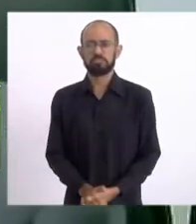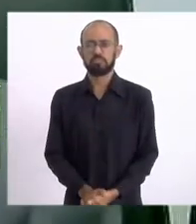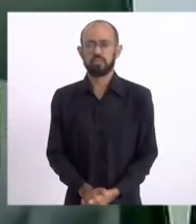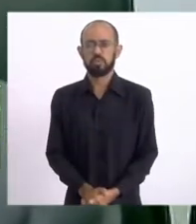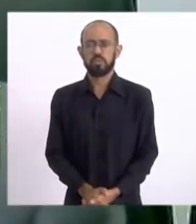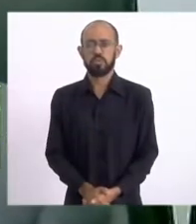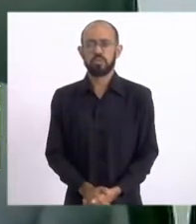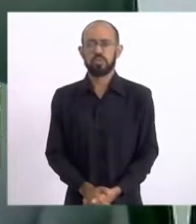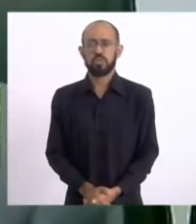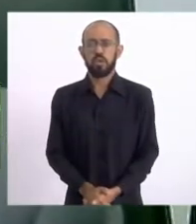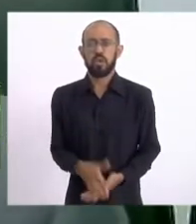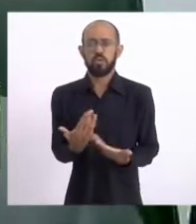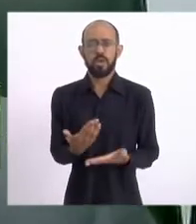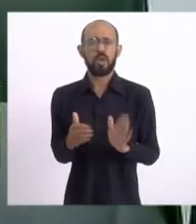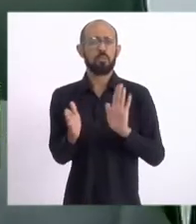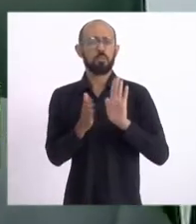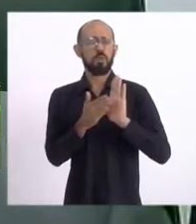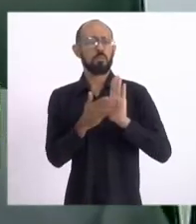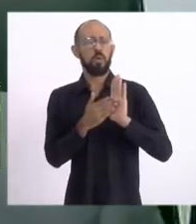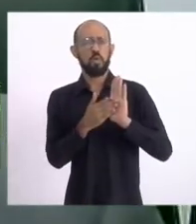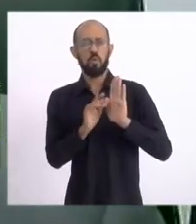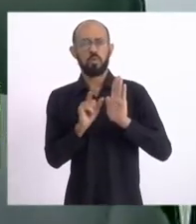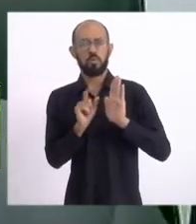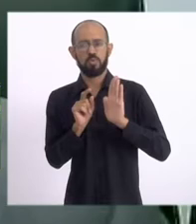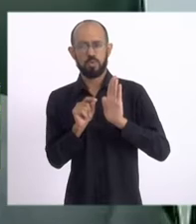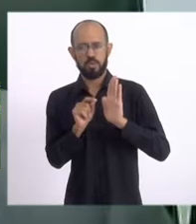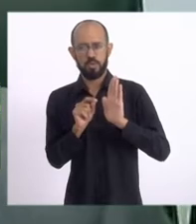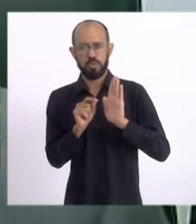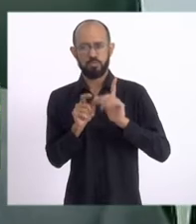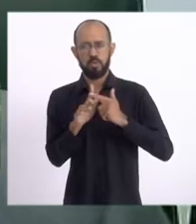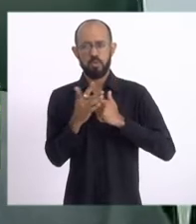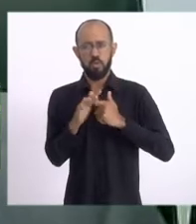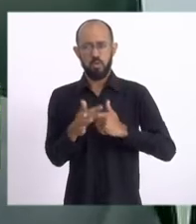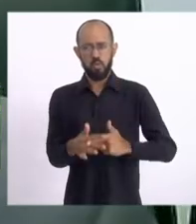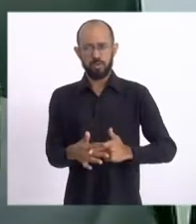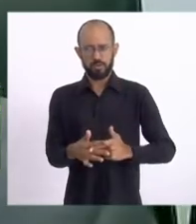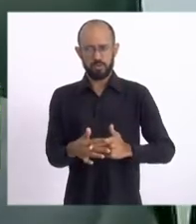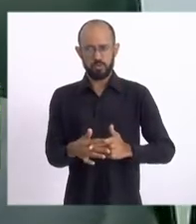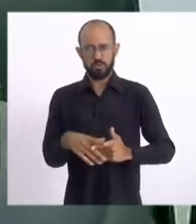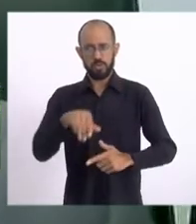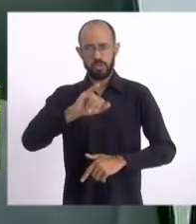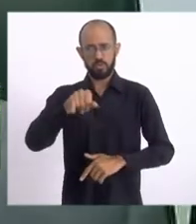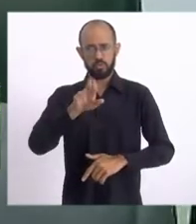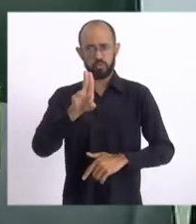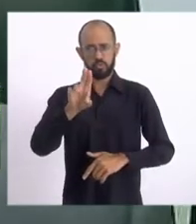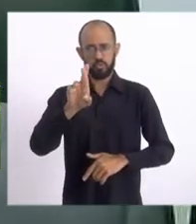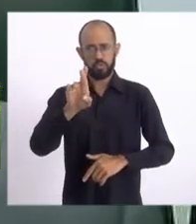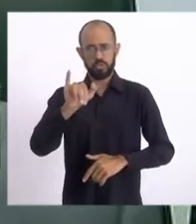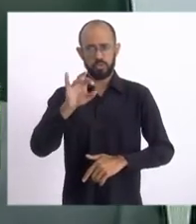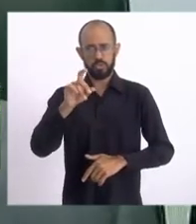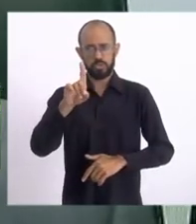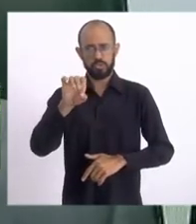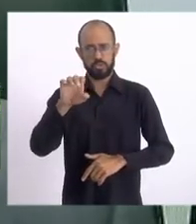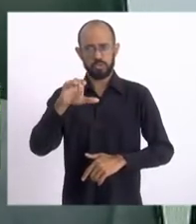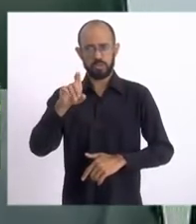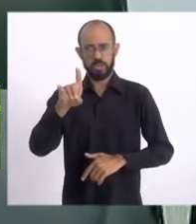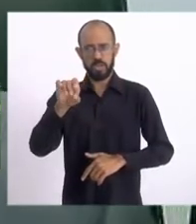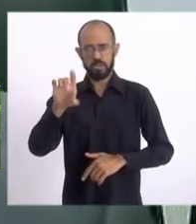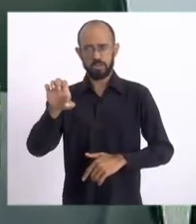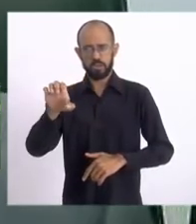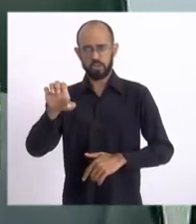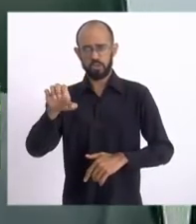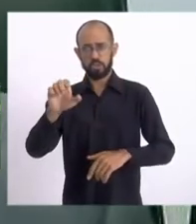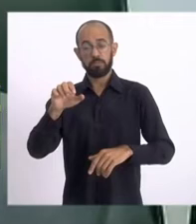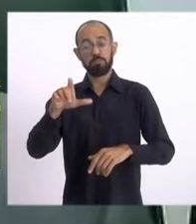Só queria propor aqui uma correção, o parecer pela juridicidade com emenda, porque precisa fazer uma correção